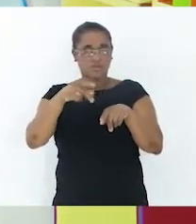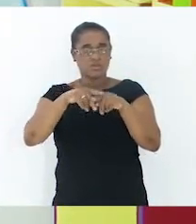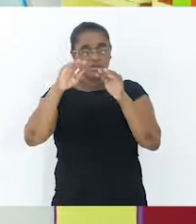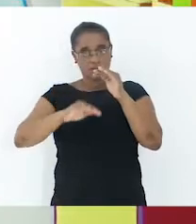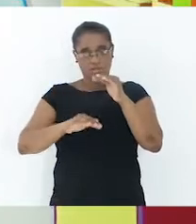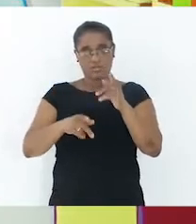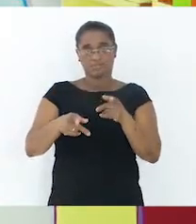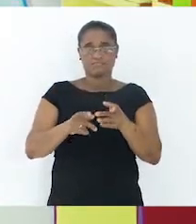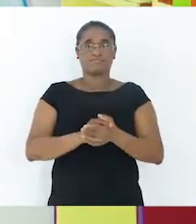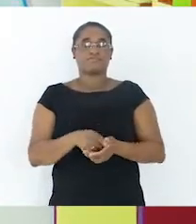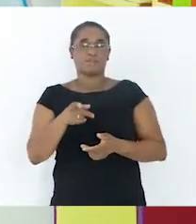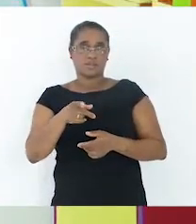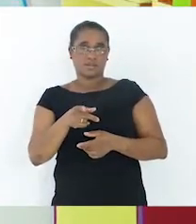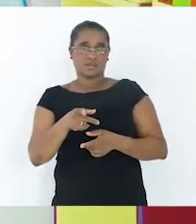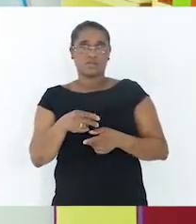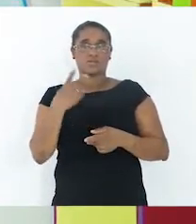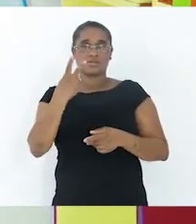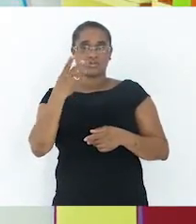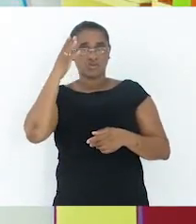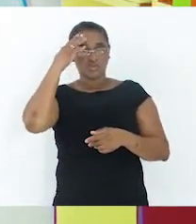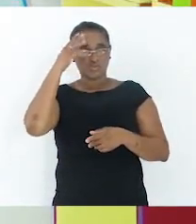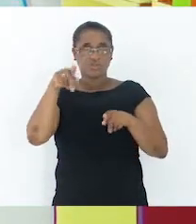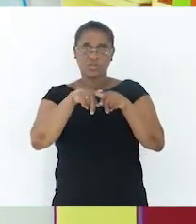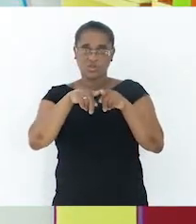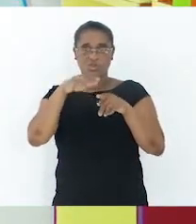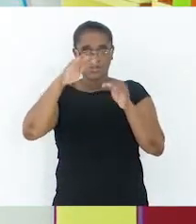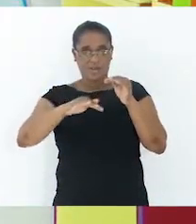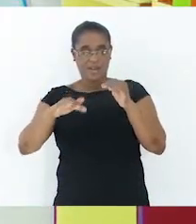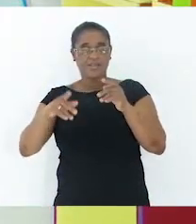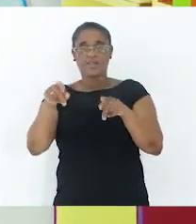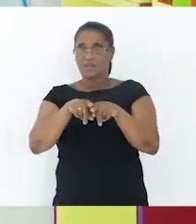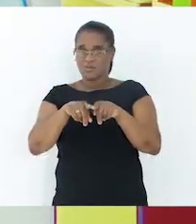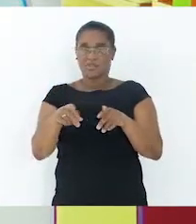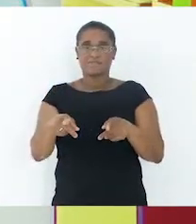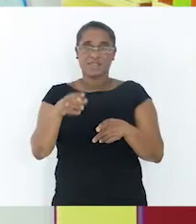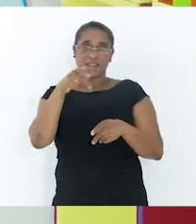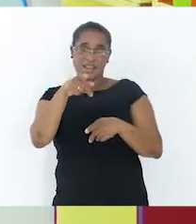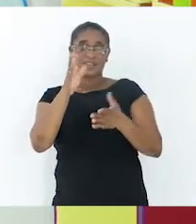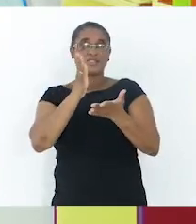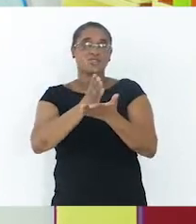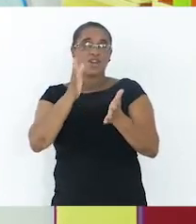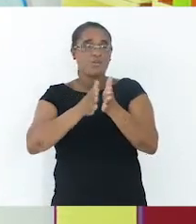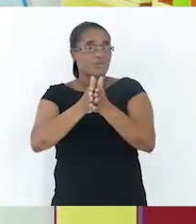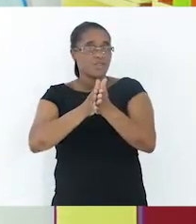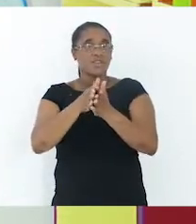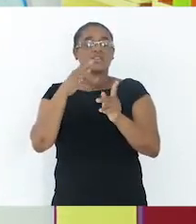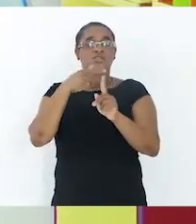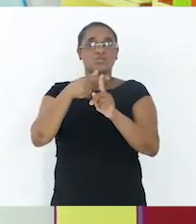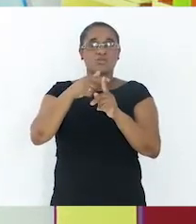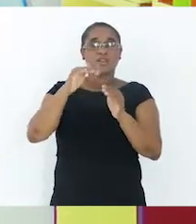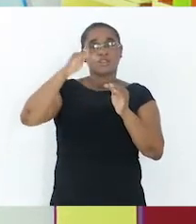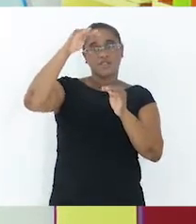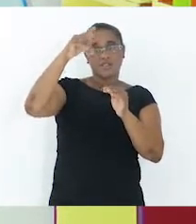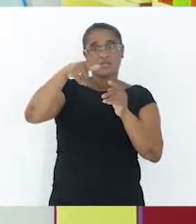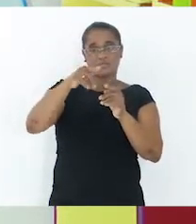nosso caso, nós temos os dois números com o mesmo denominador. Então, ali é só aproveitar e somar os